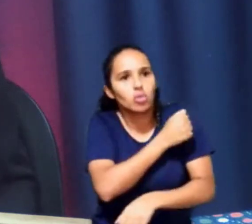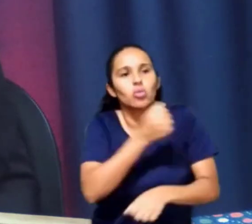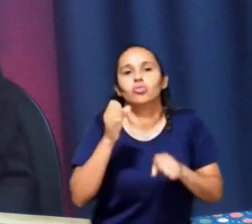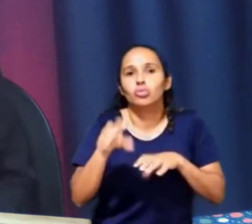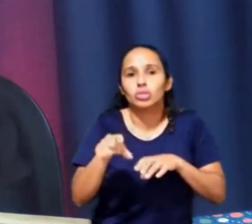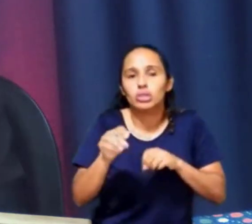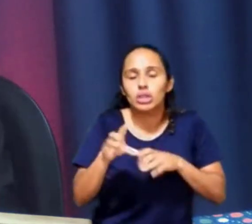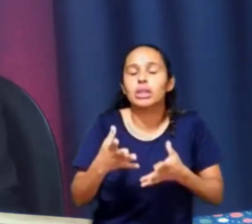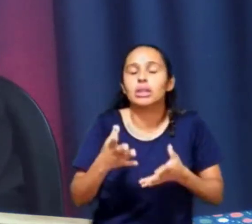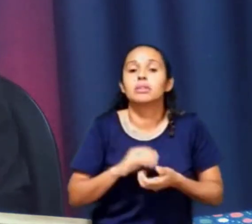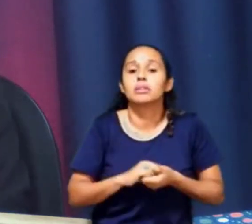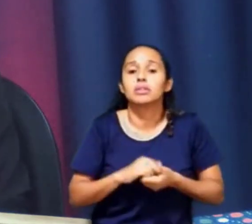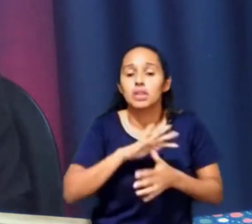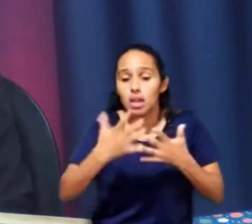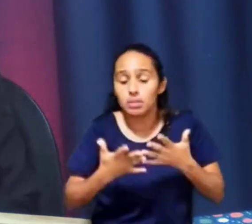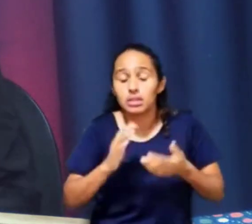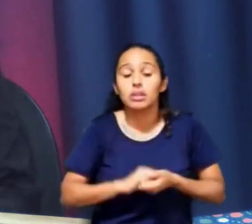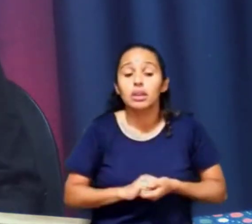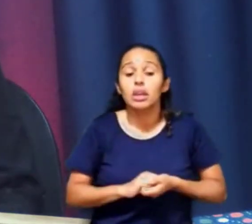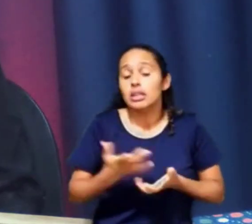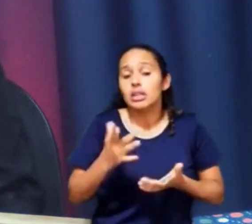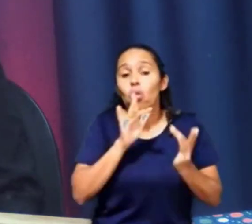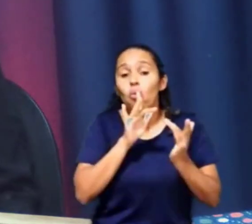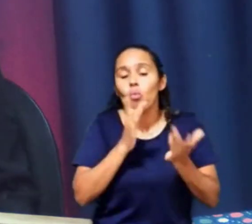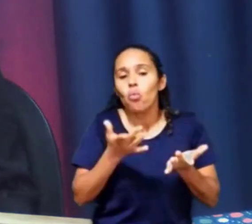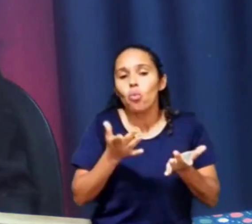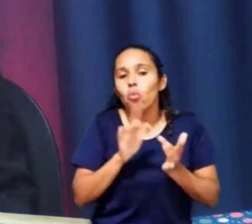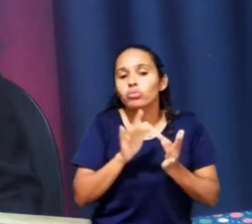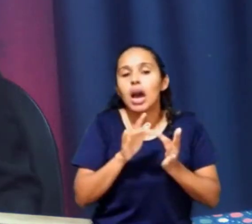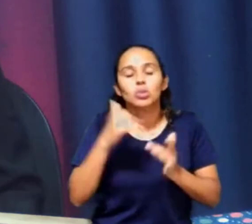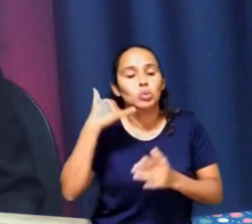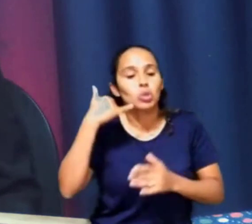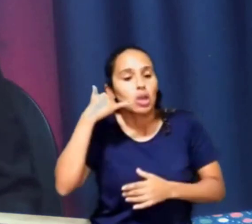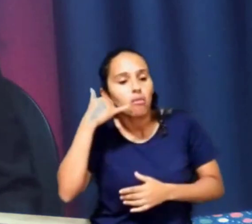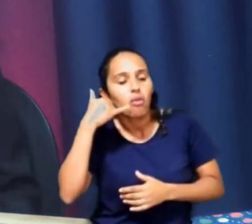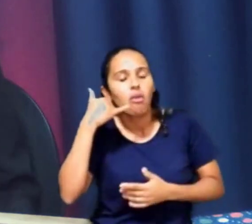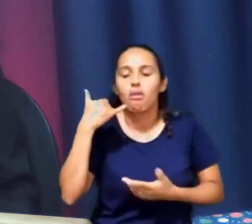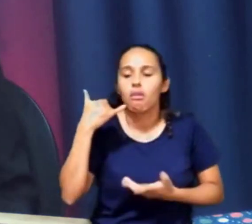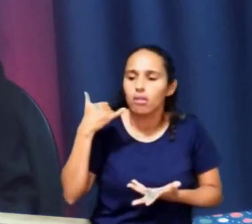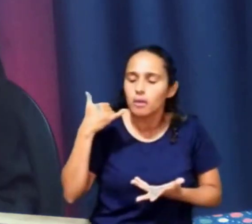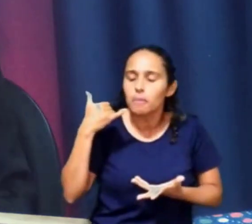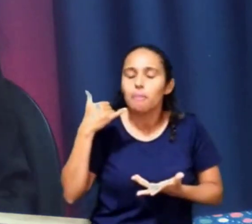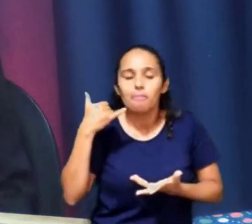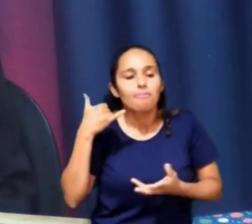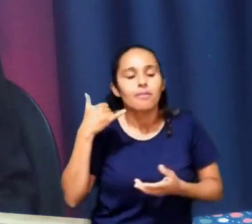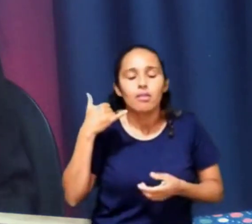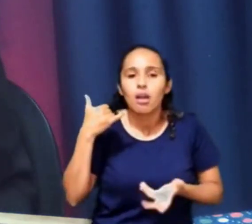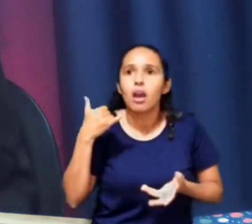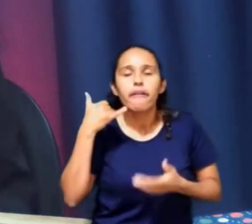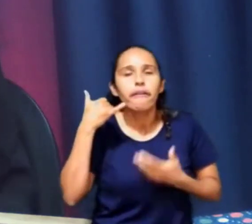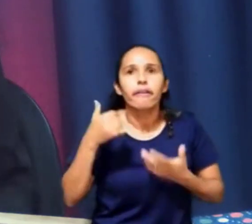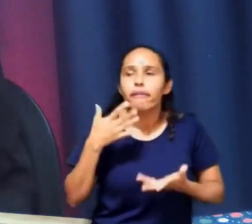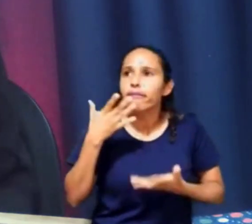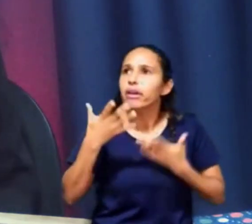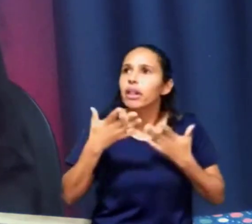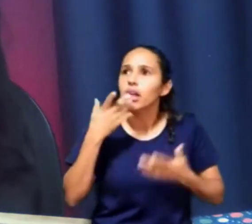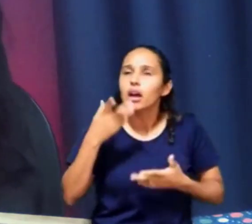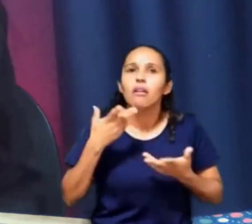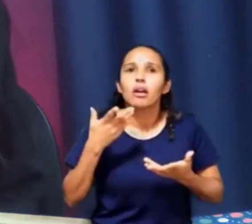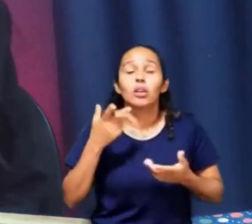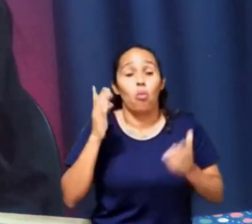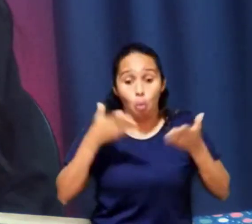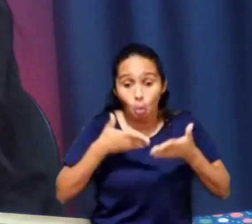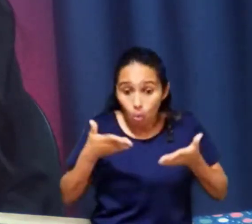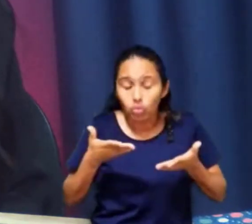por telefone, e aí eles começam se interessando a falar, eu falo, olha, a partir de hoje, você foi